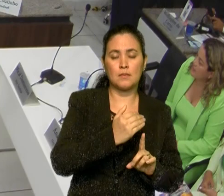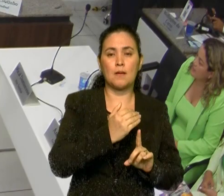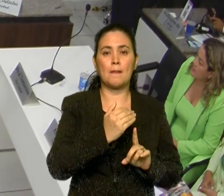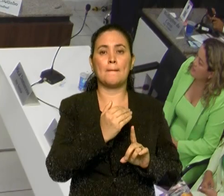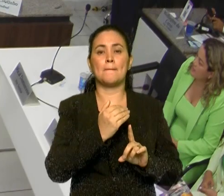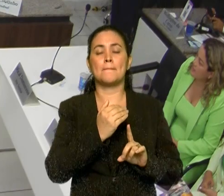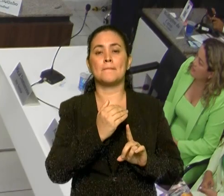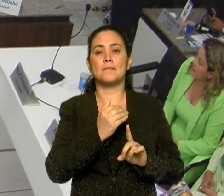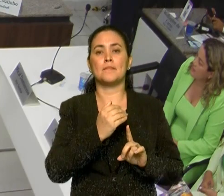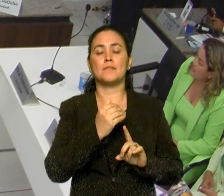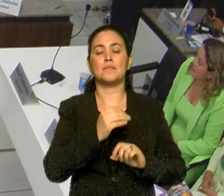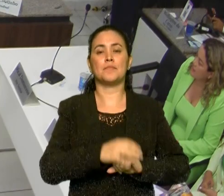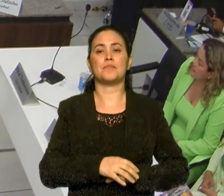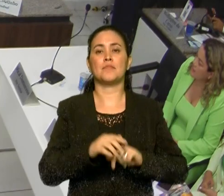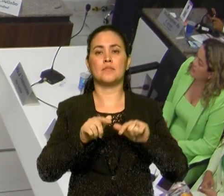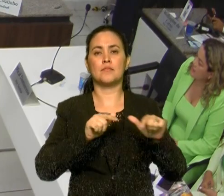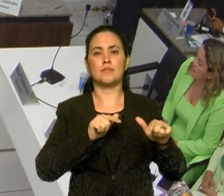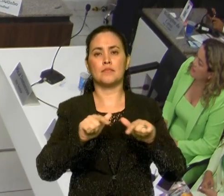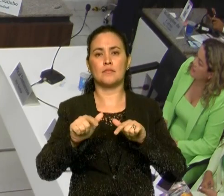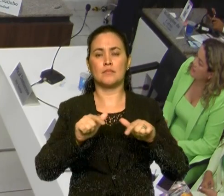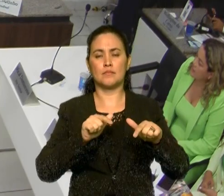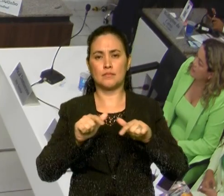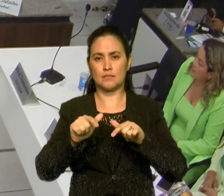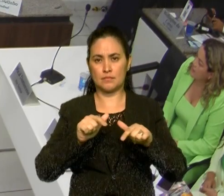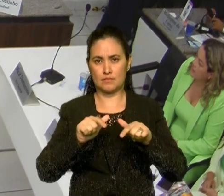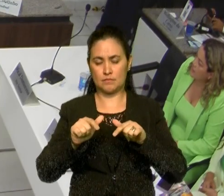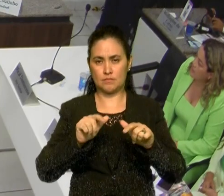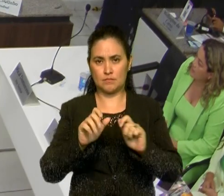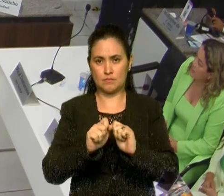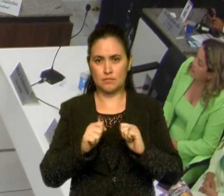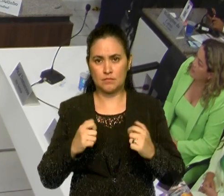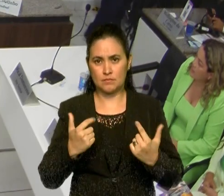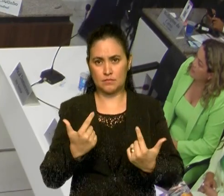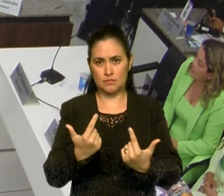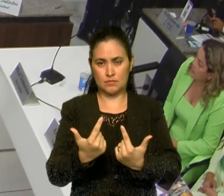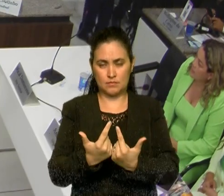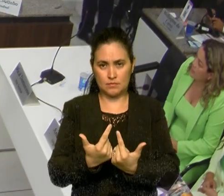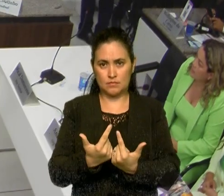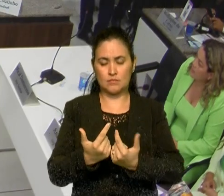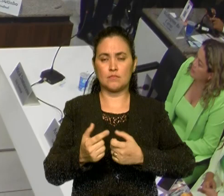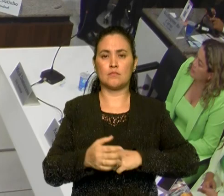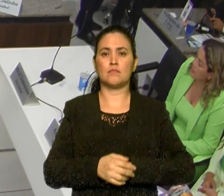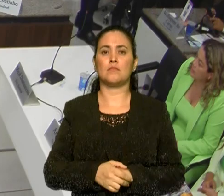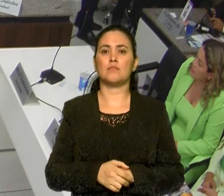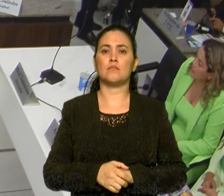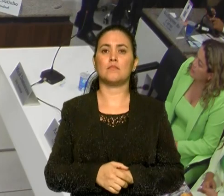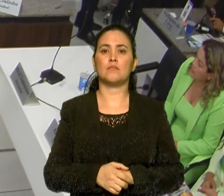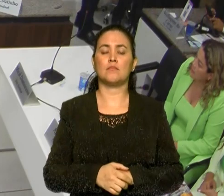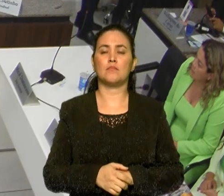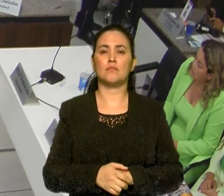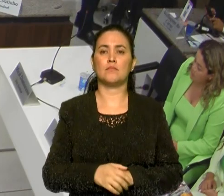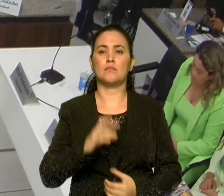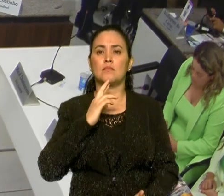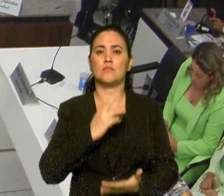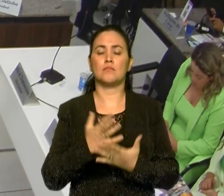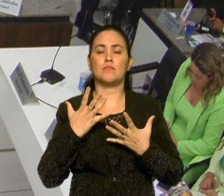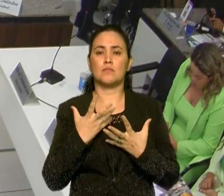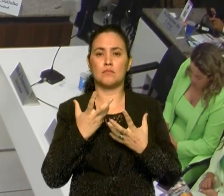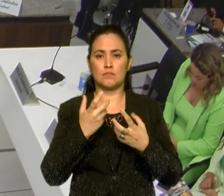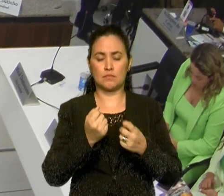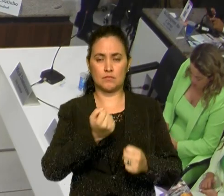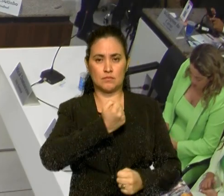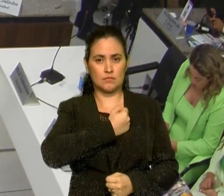efetivos do quadro de pessoal permanente da Assembleia Legislativa do Maranhão, com parecer favorável